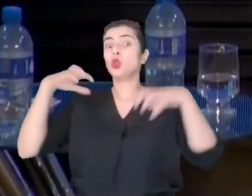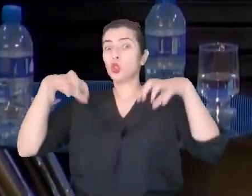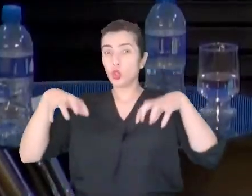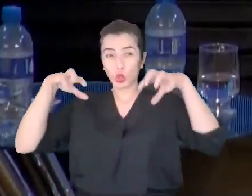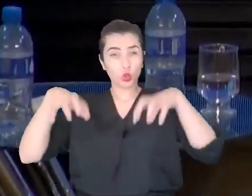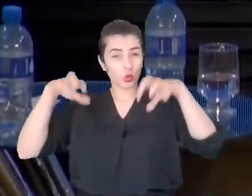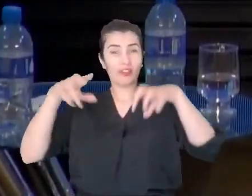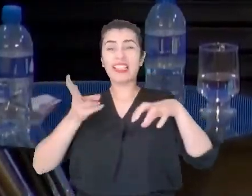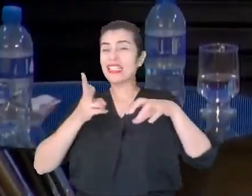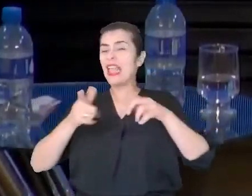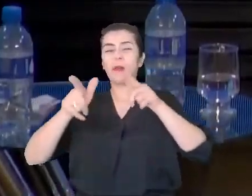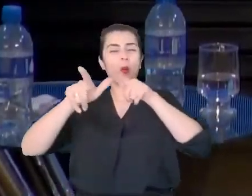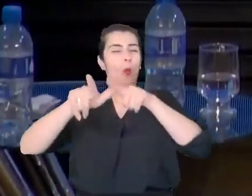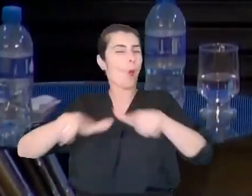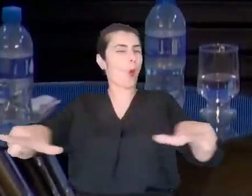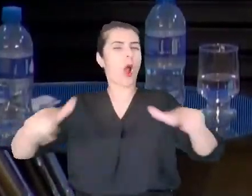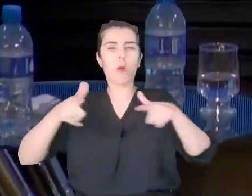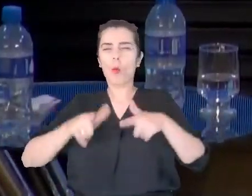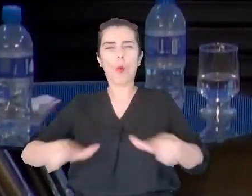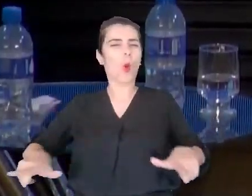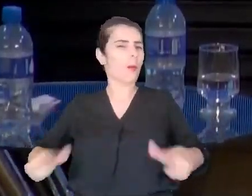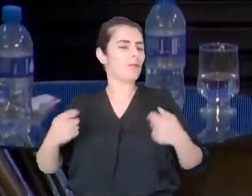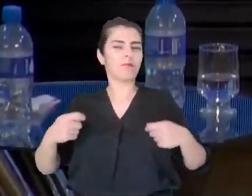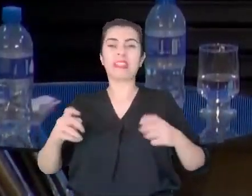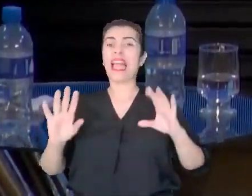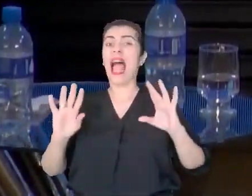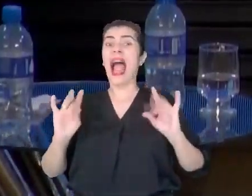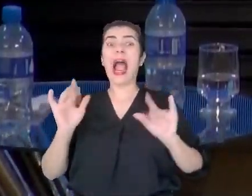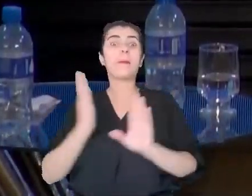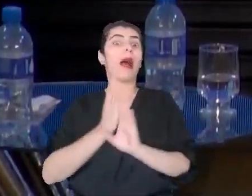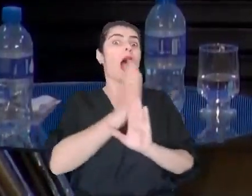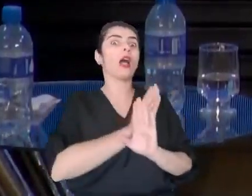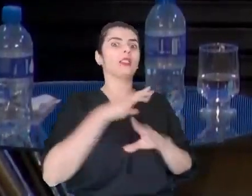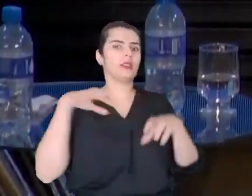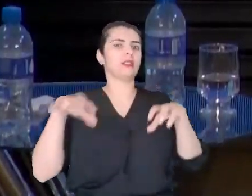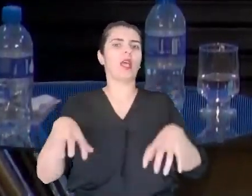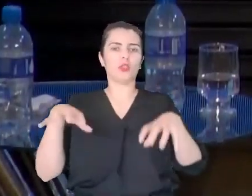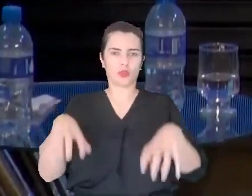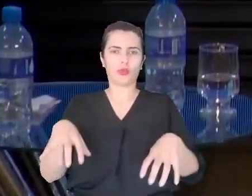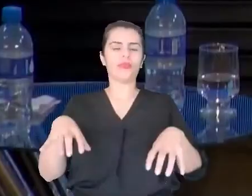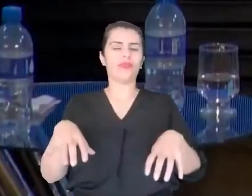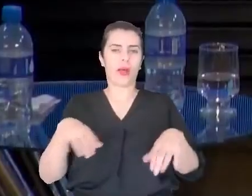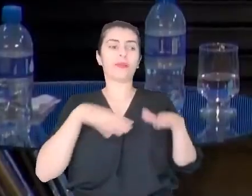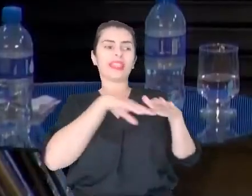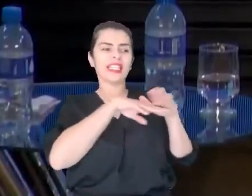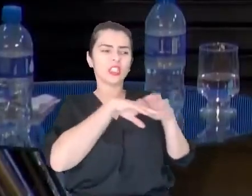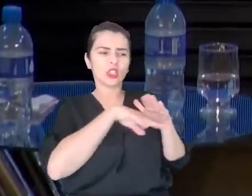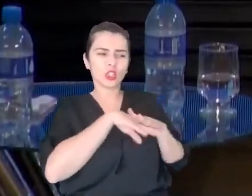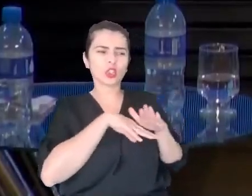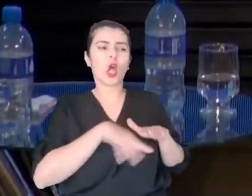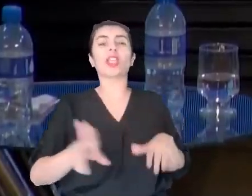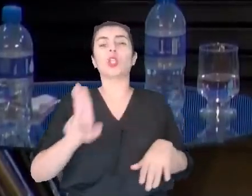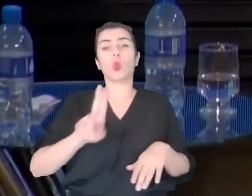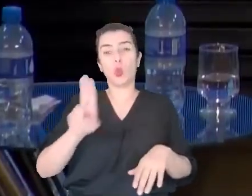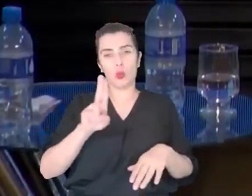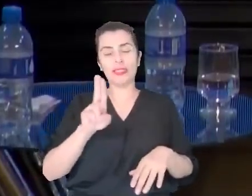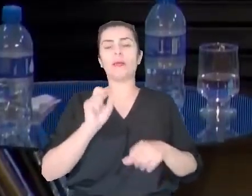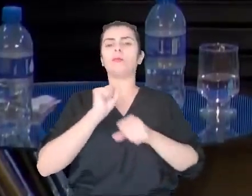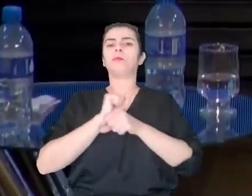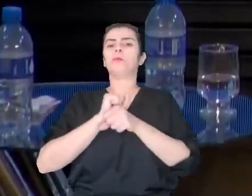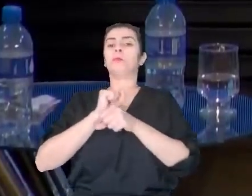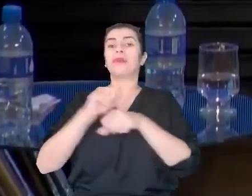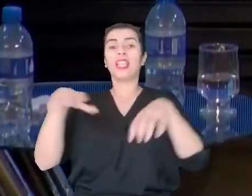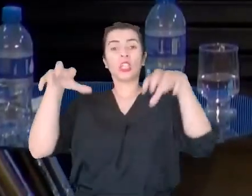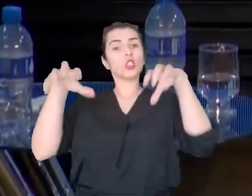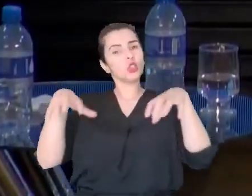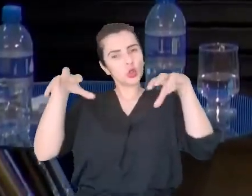limpo, né, então assim a gente precisa utilizar todo esse estoque antes de começar o período chuvoso, e ao longo